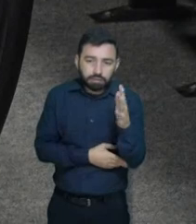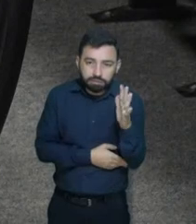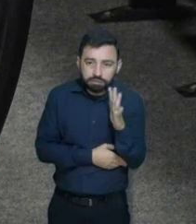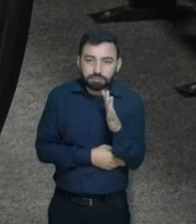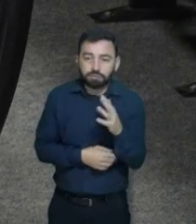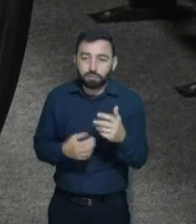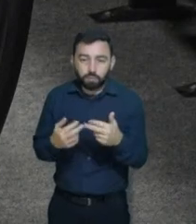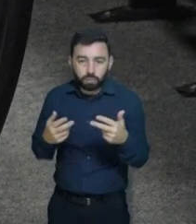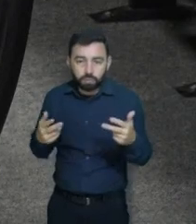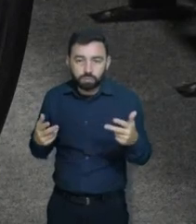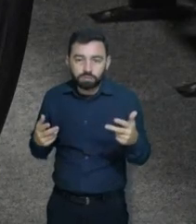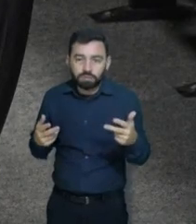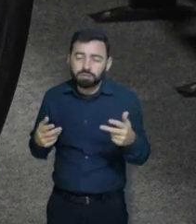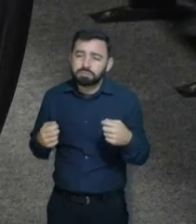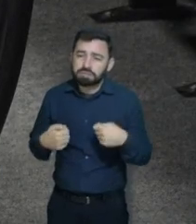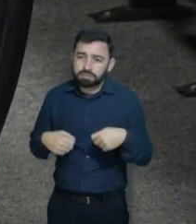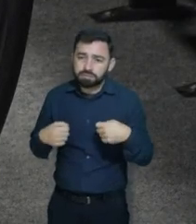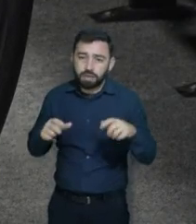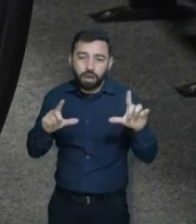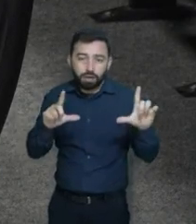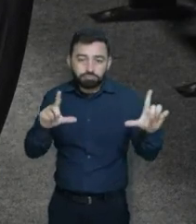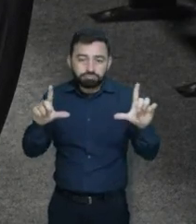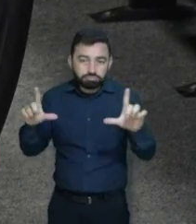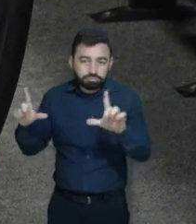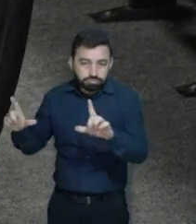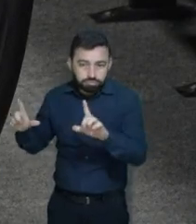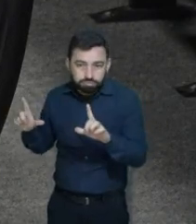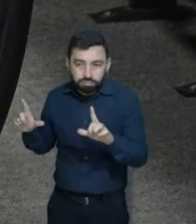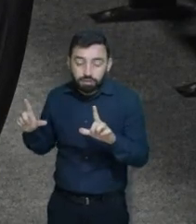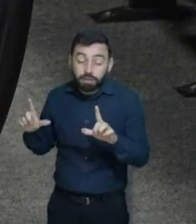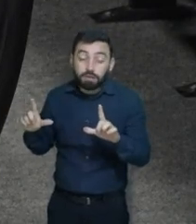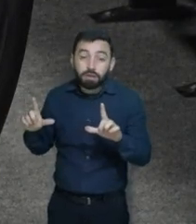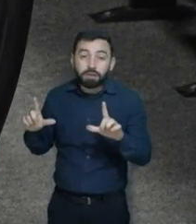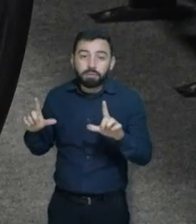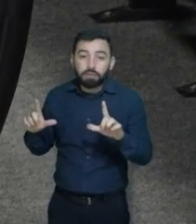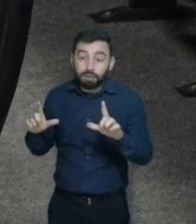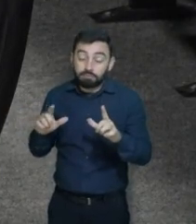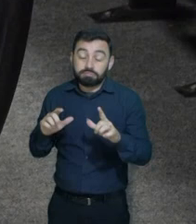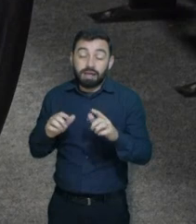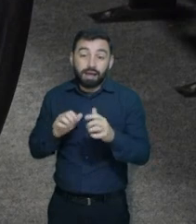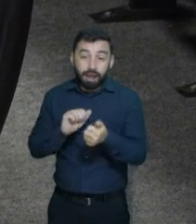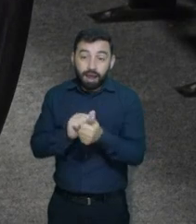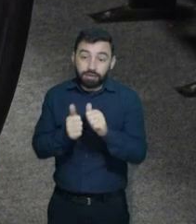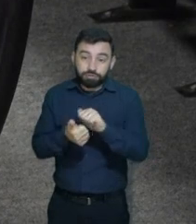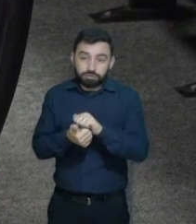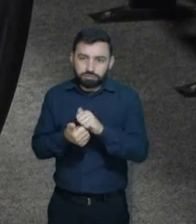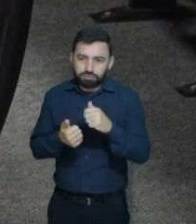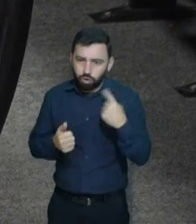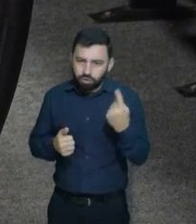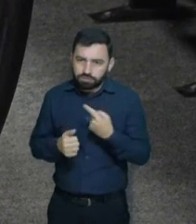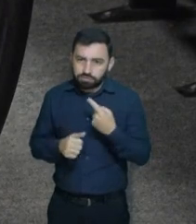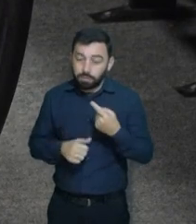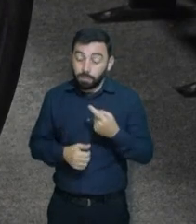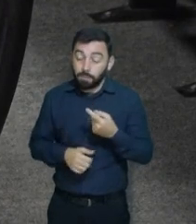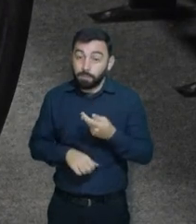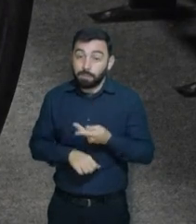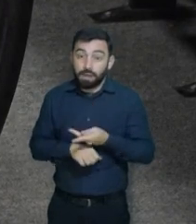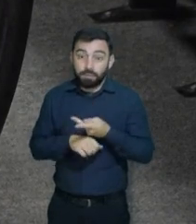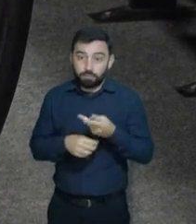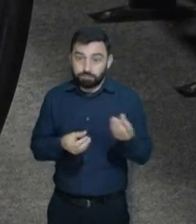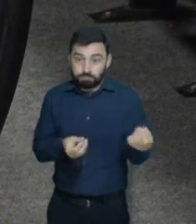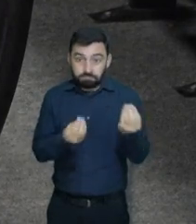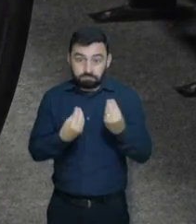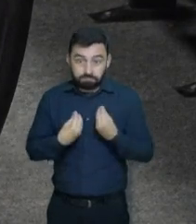ambiente, é instalar, por exemplo, obras de arte. A gente ganhou um prêmio com os alunos ali da oceanografia e da biologia, um